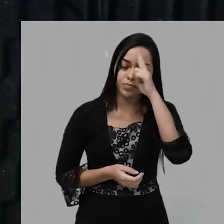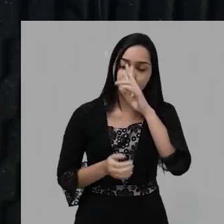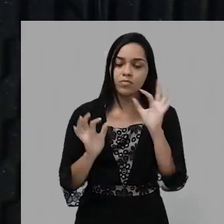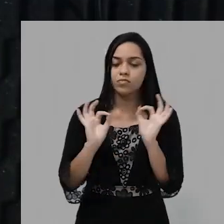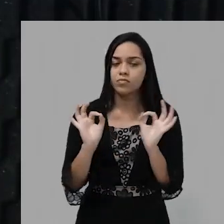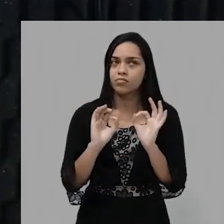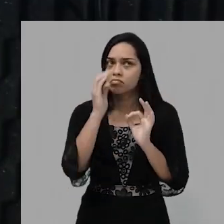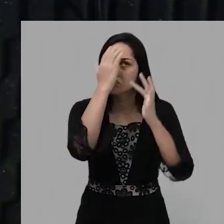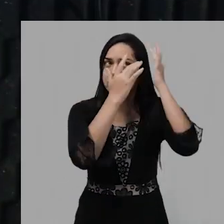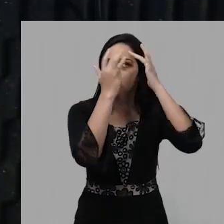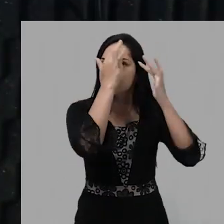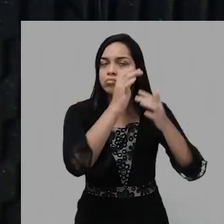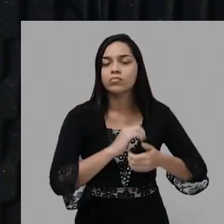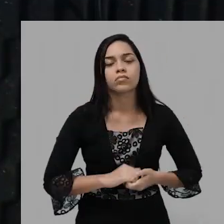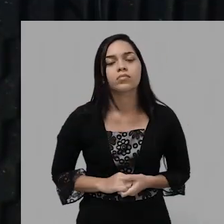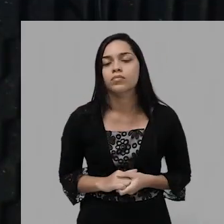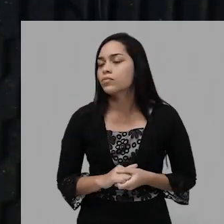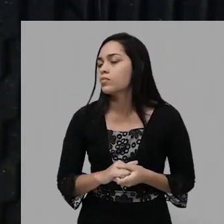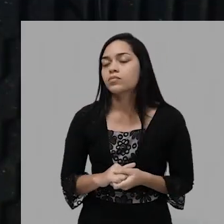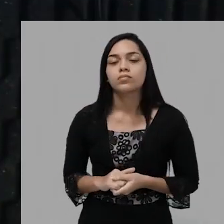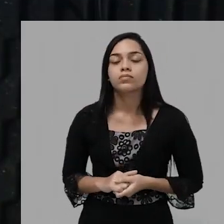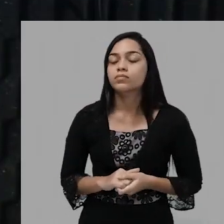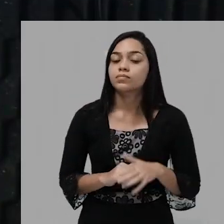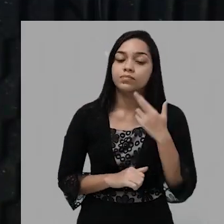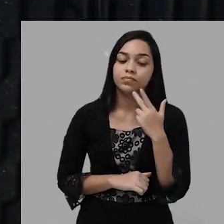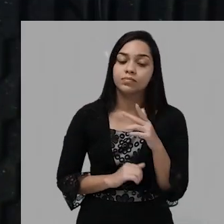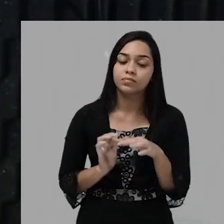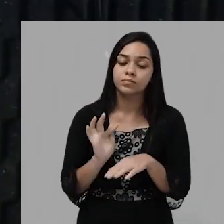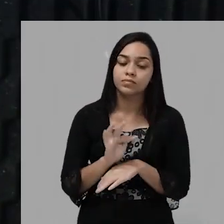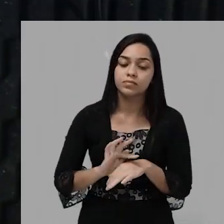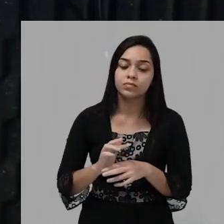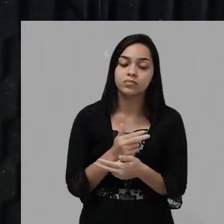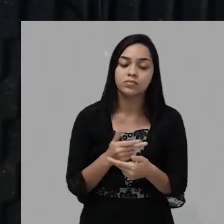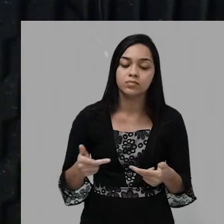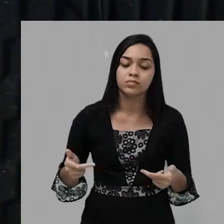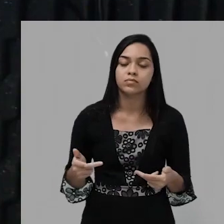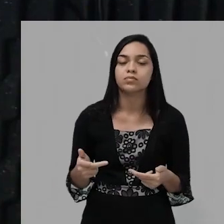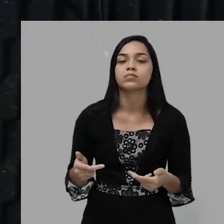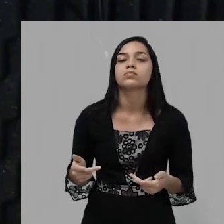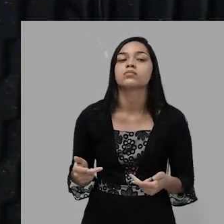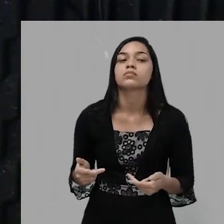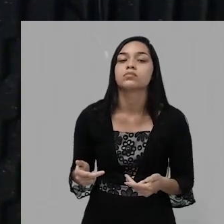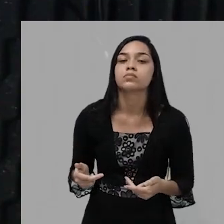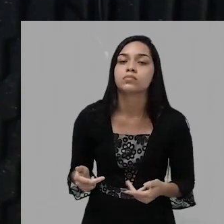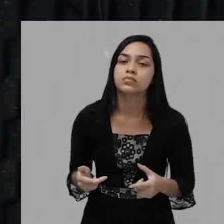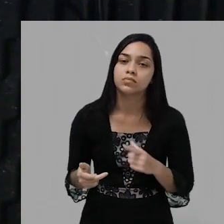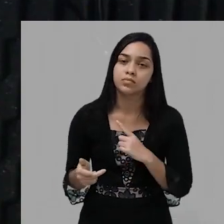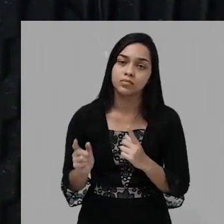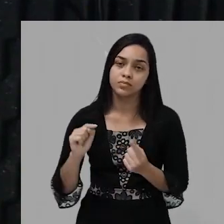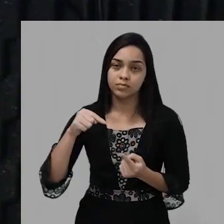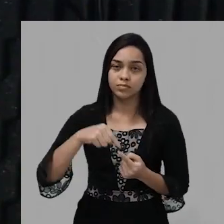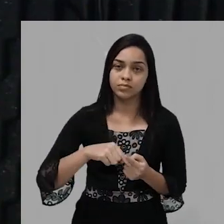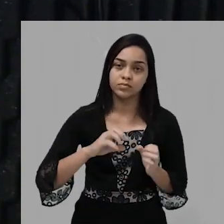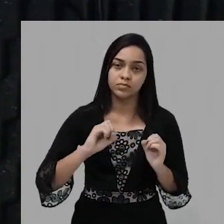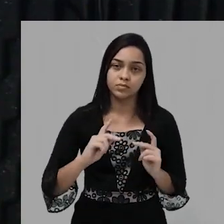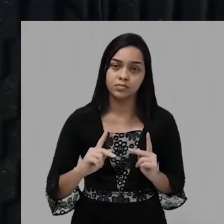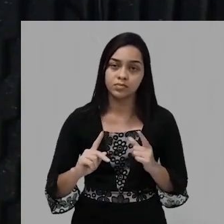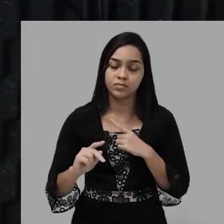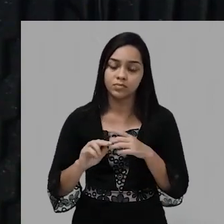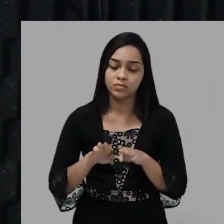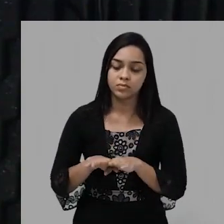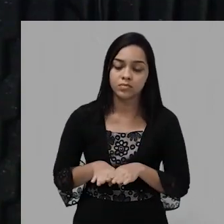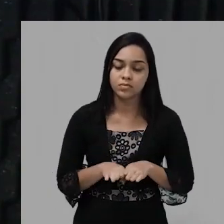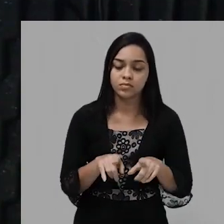de subjetivismo. Uma linguagem bem formal, com muito rigor, uma linguagem objetiva,